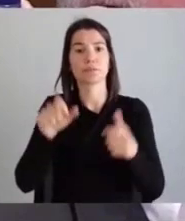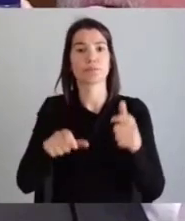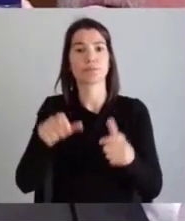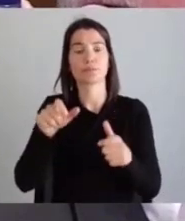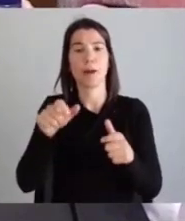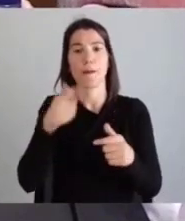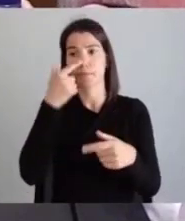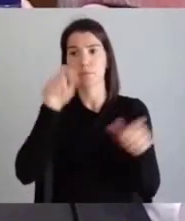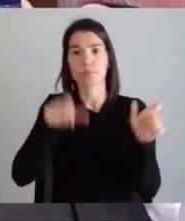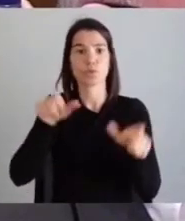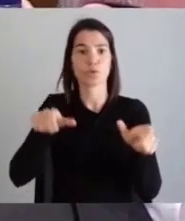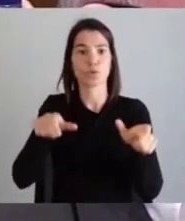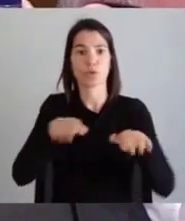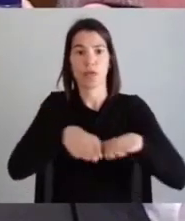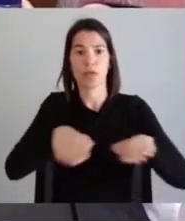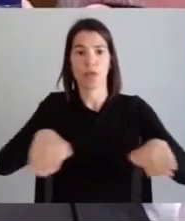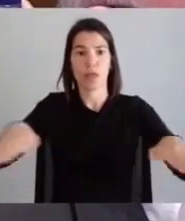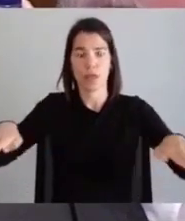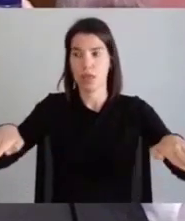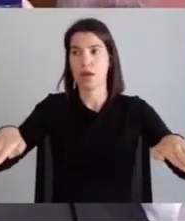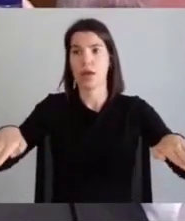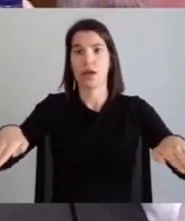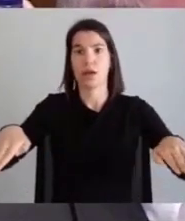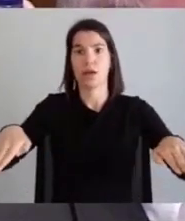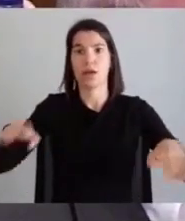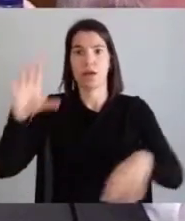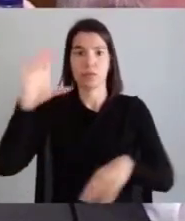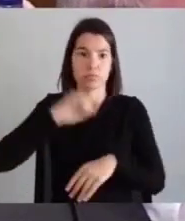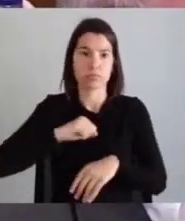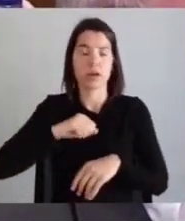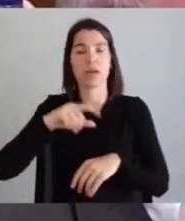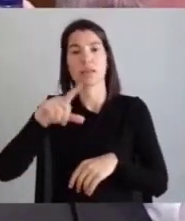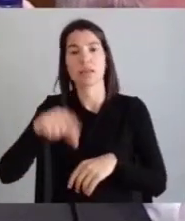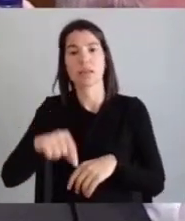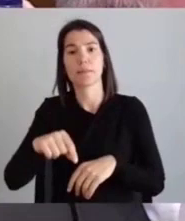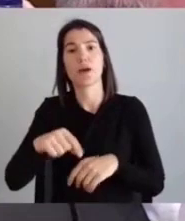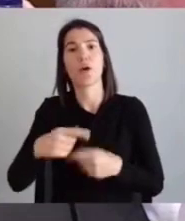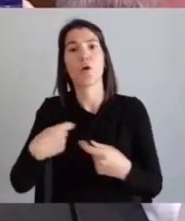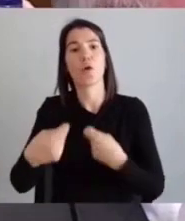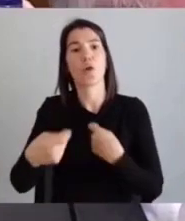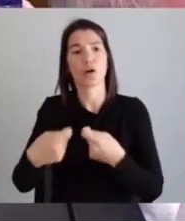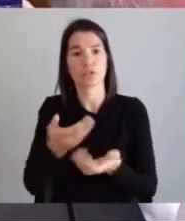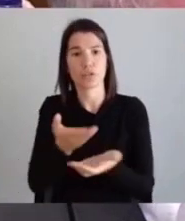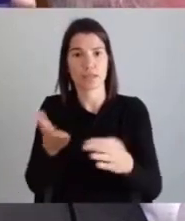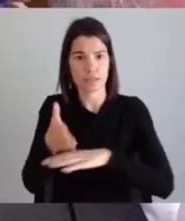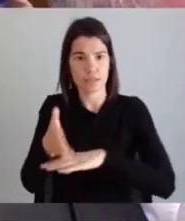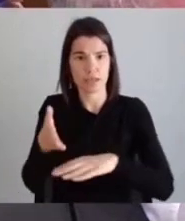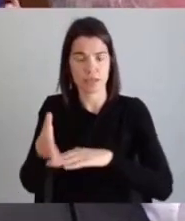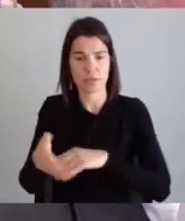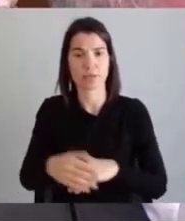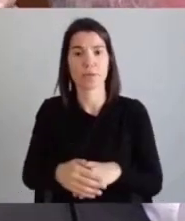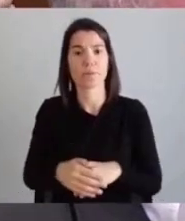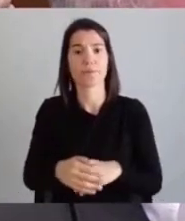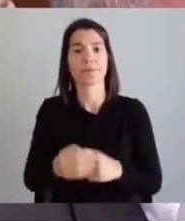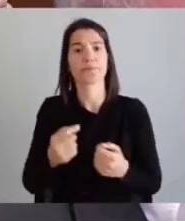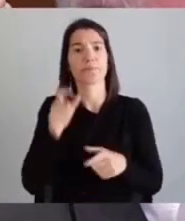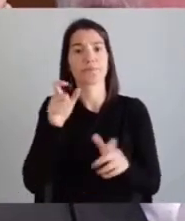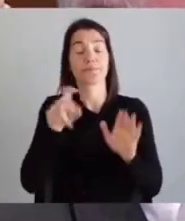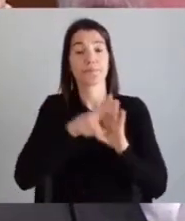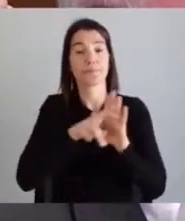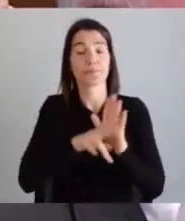facilitando o acesso ao comércio. Porém, estamos contra soluções de regularização de estacionamento em cima dos